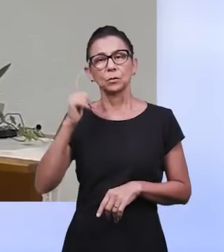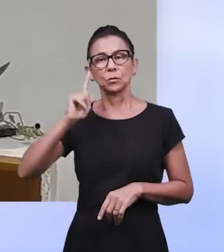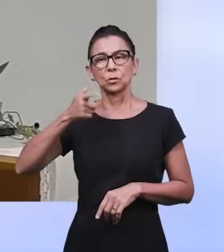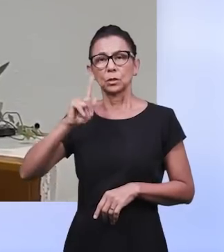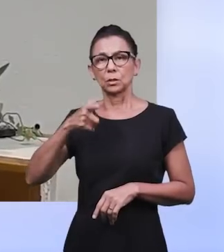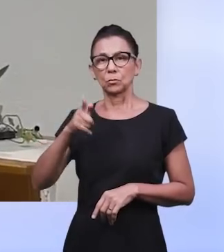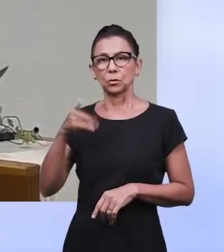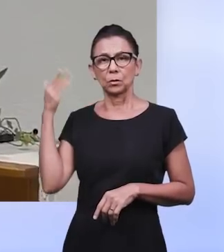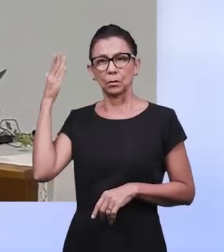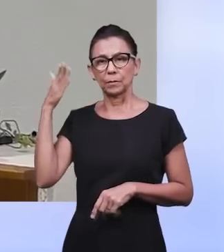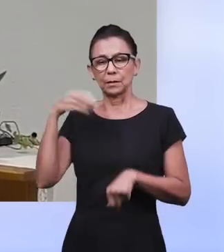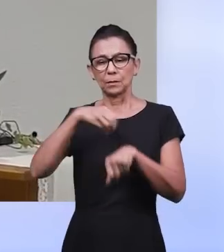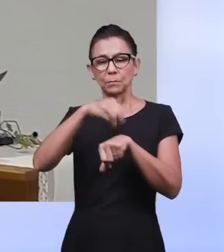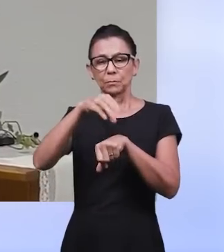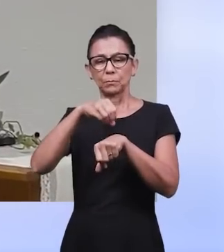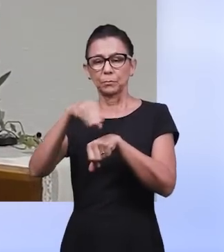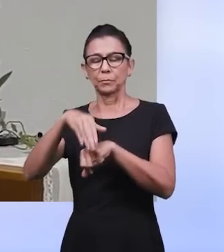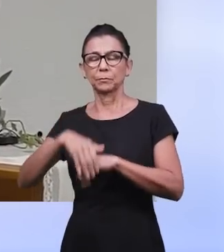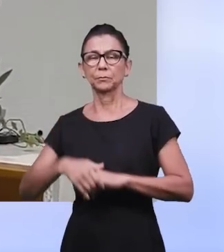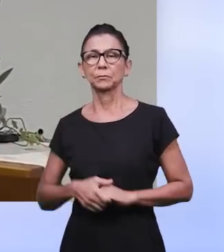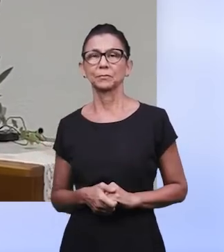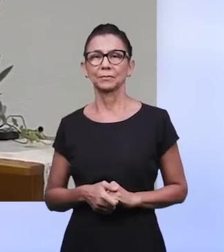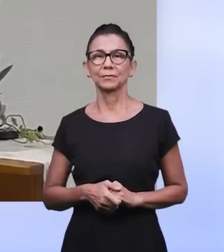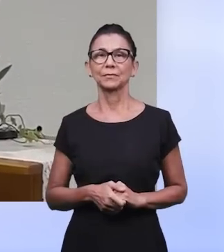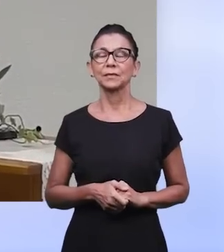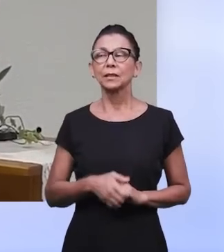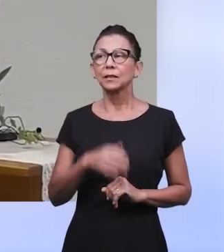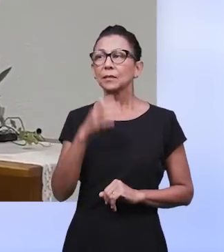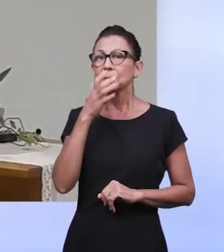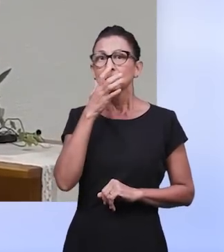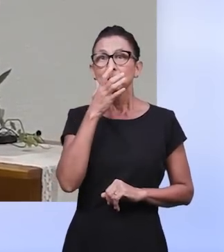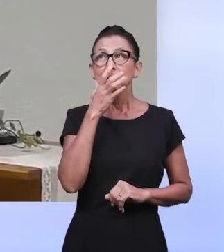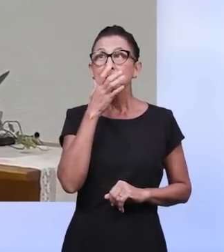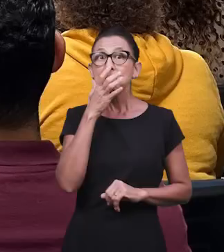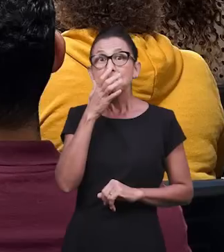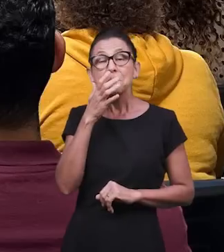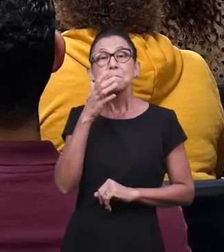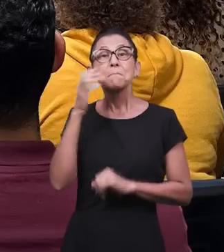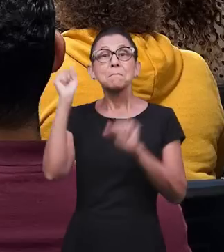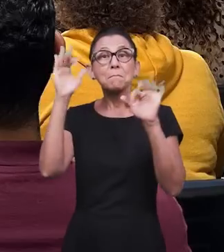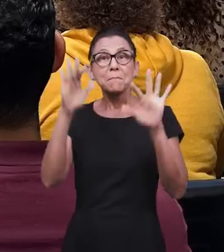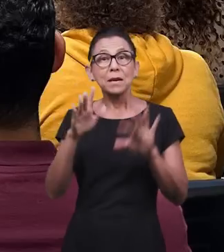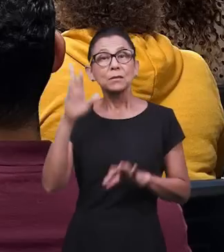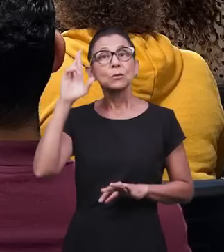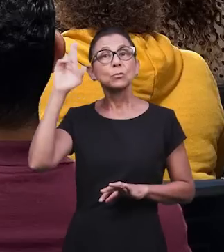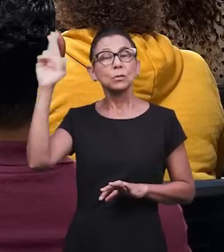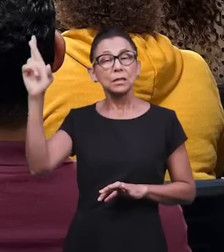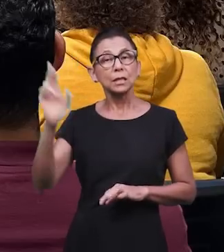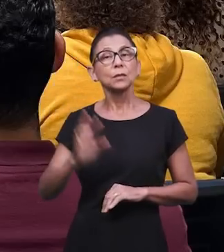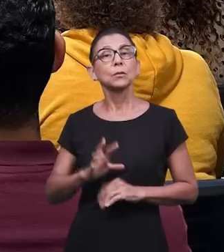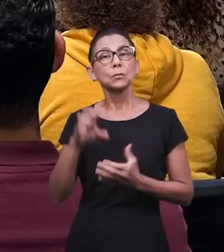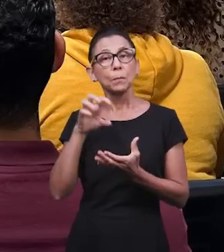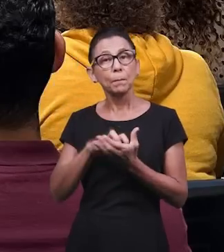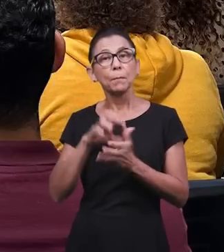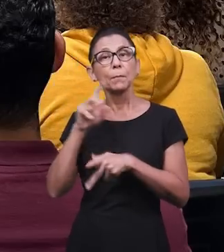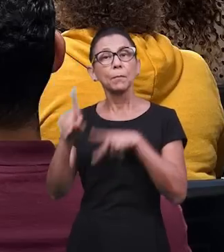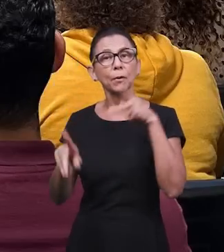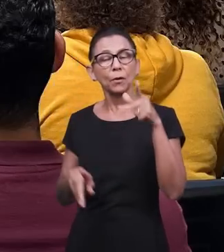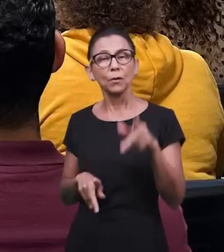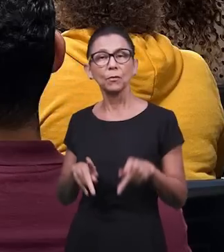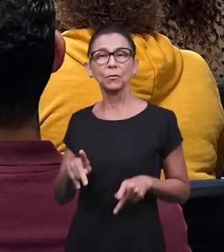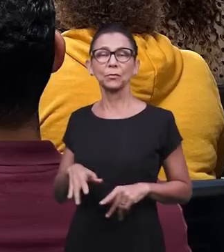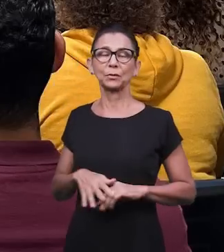Martins. E já naquele dia, pudemos vislumbrar as maravilhas que o Senhor operaria no meio do seu povo.